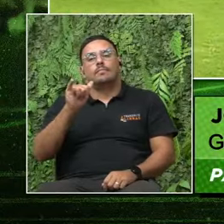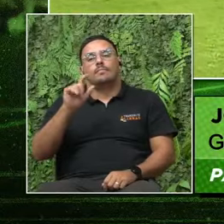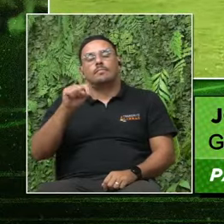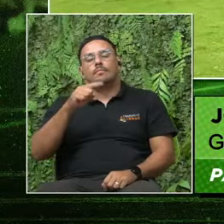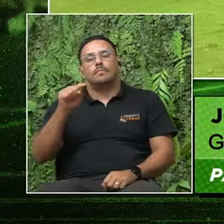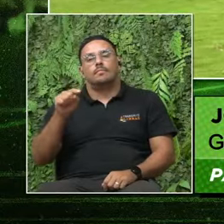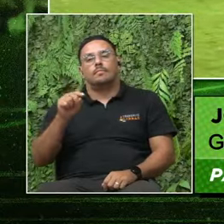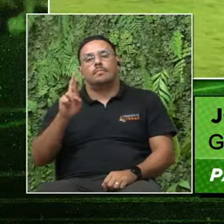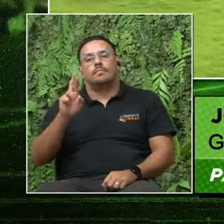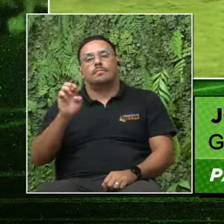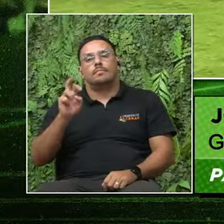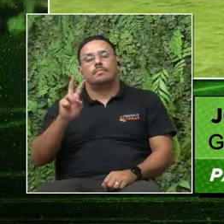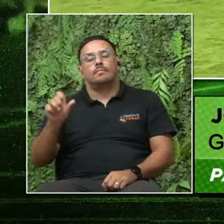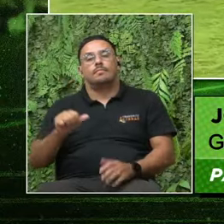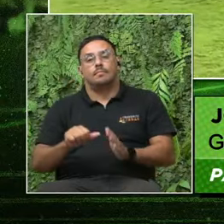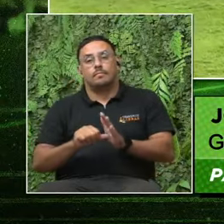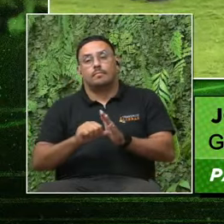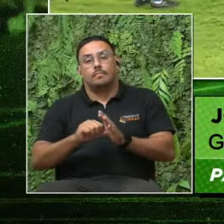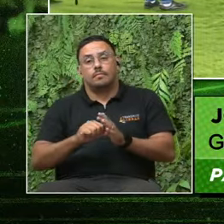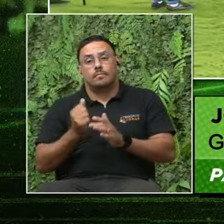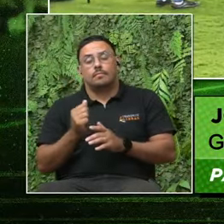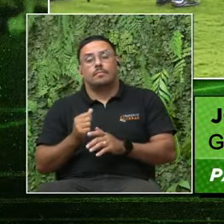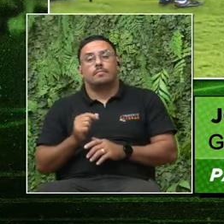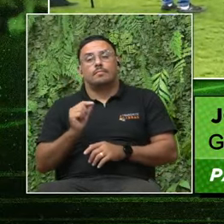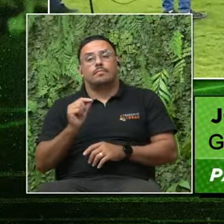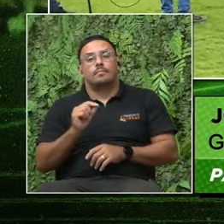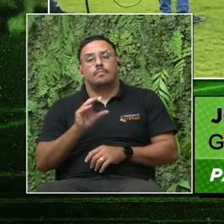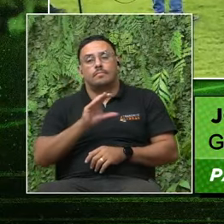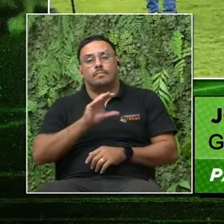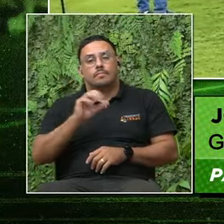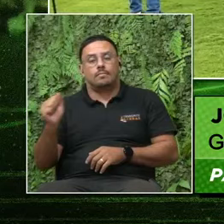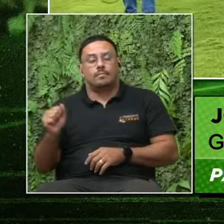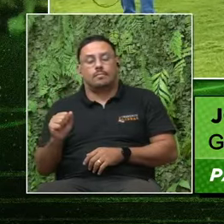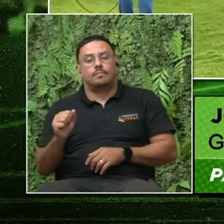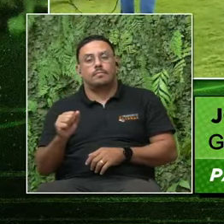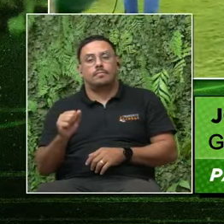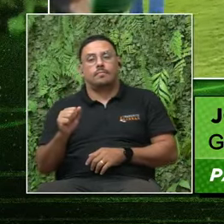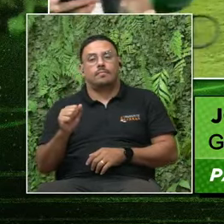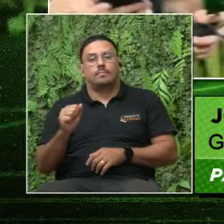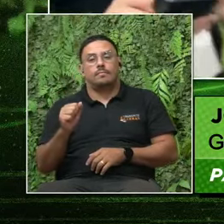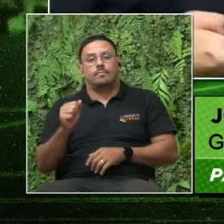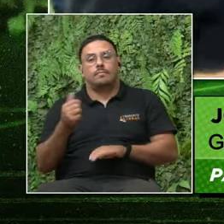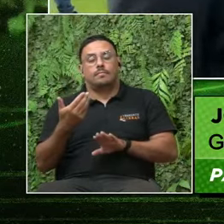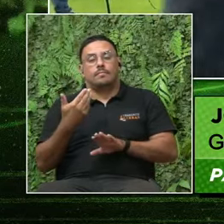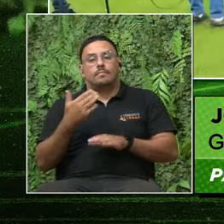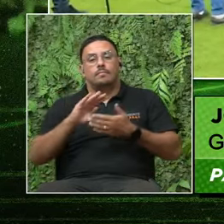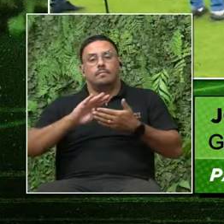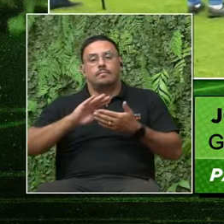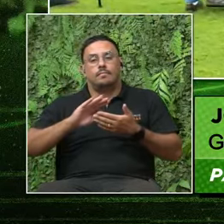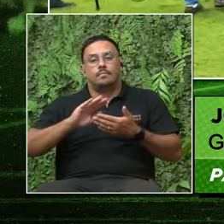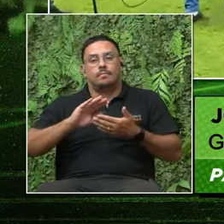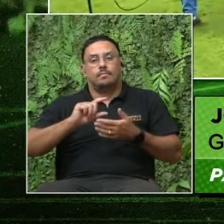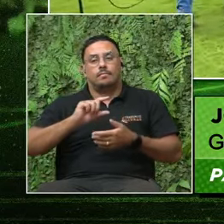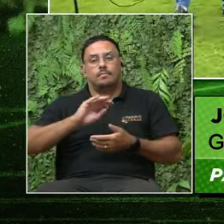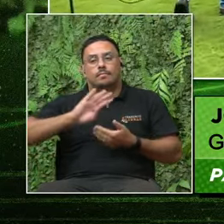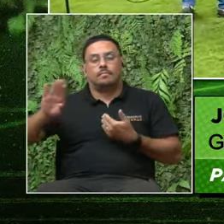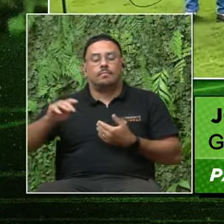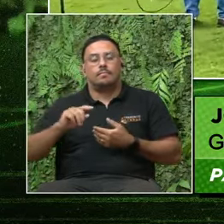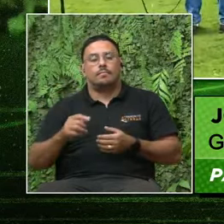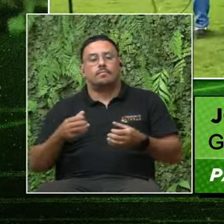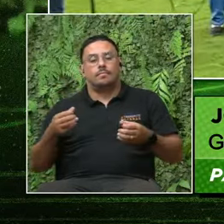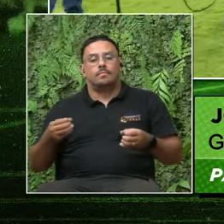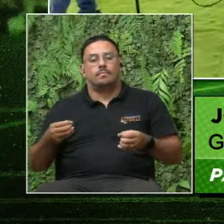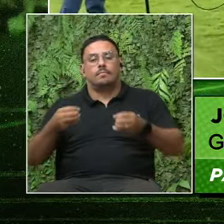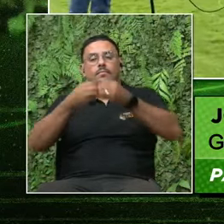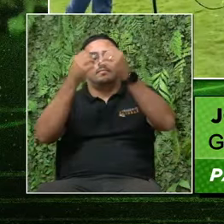capita R primeira vez agora sendo campeão no lado de cá né capita Opa tá gelada aí ó tá vamos lindar né